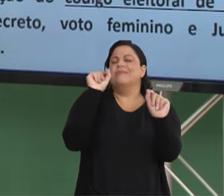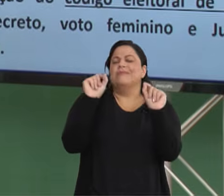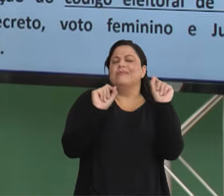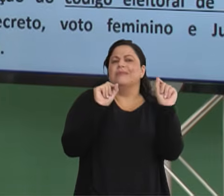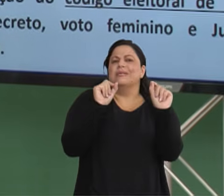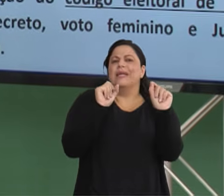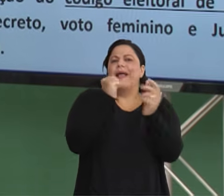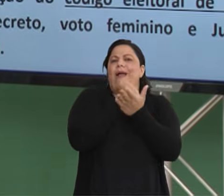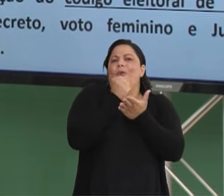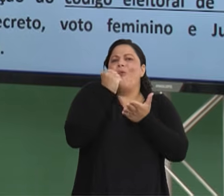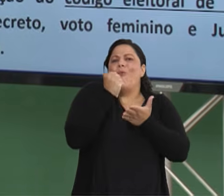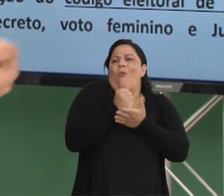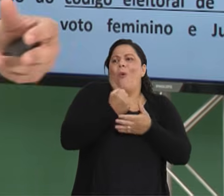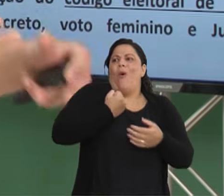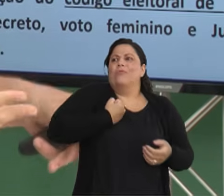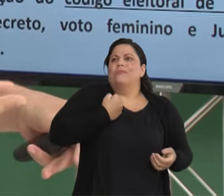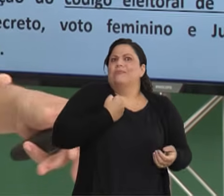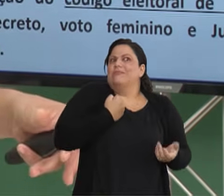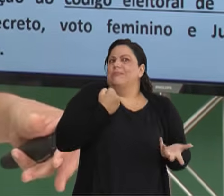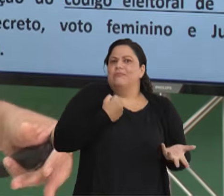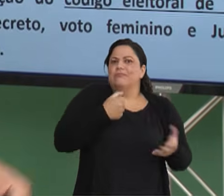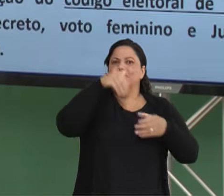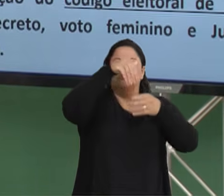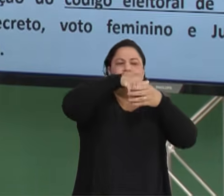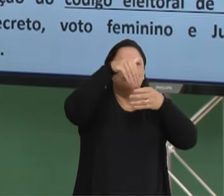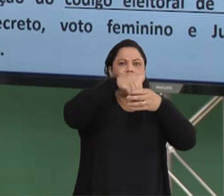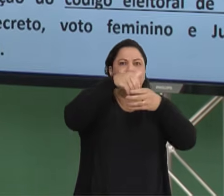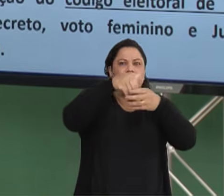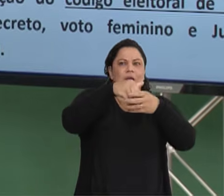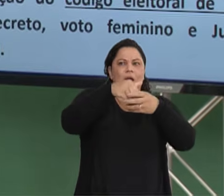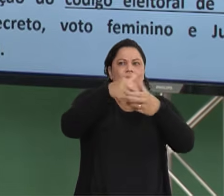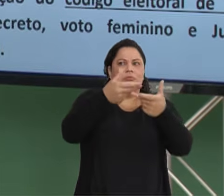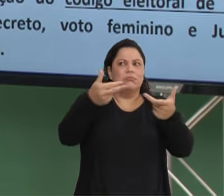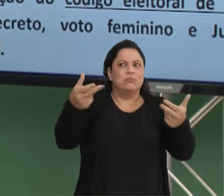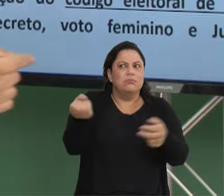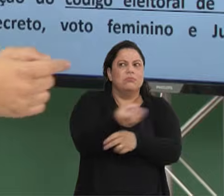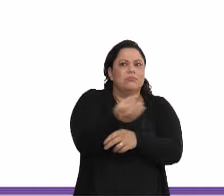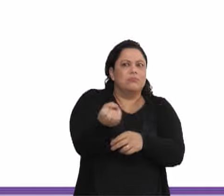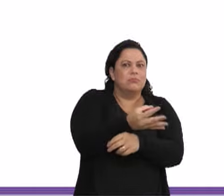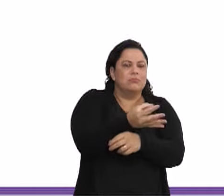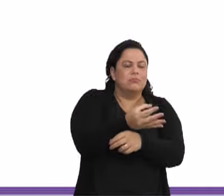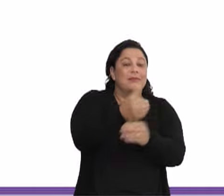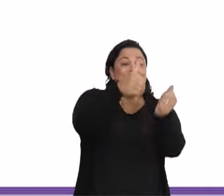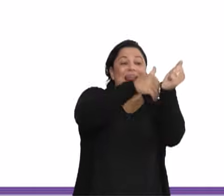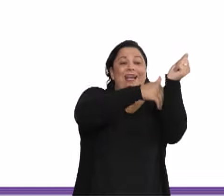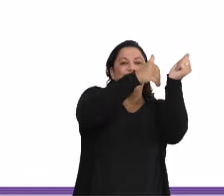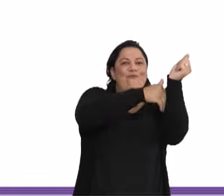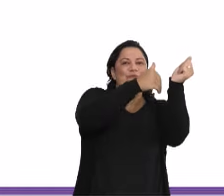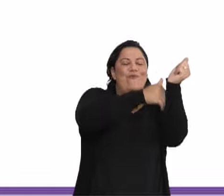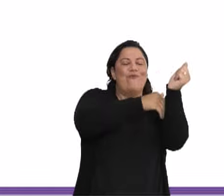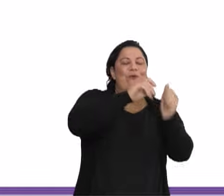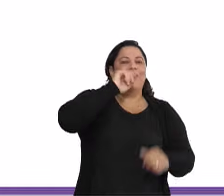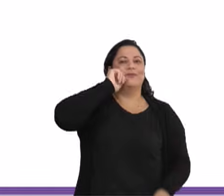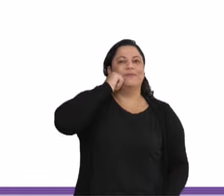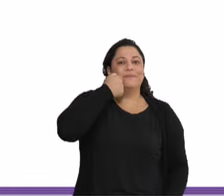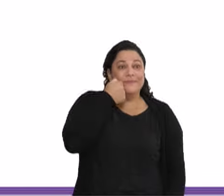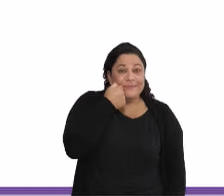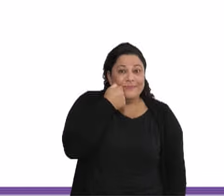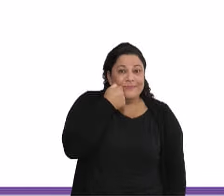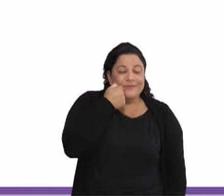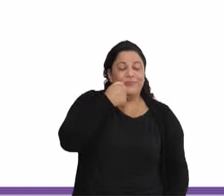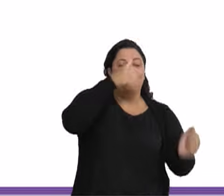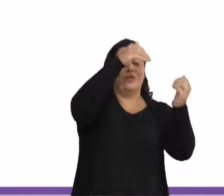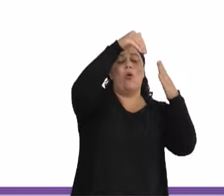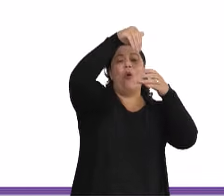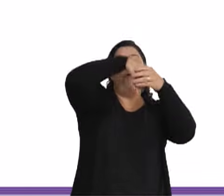algumas novidades para o Brasil que ainda não havia. Voto secreto, voto feminino e justiça